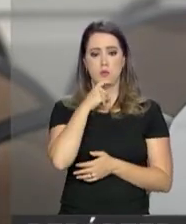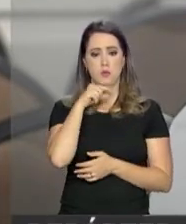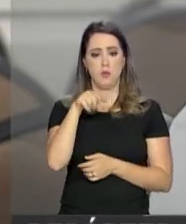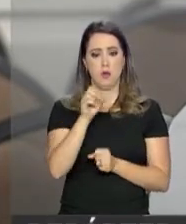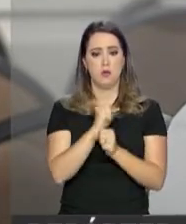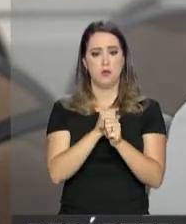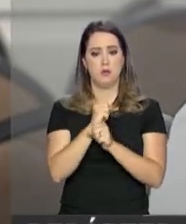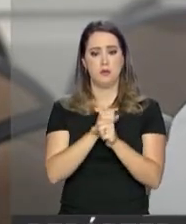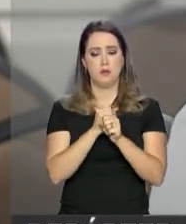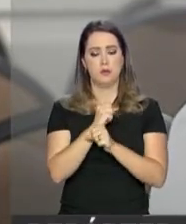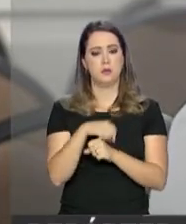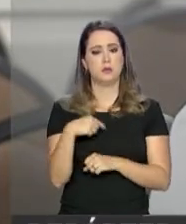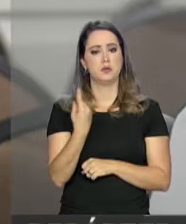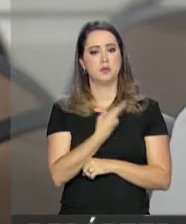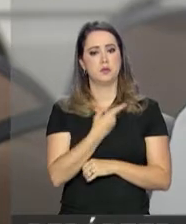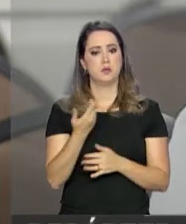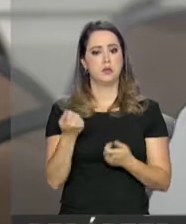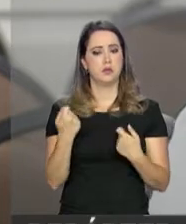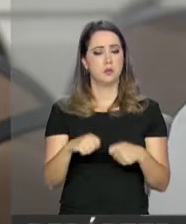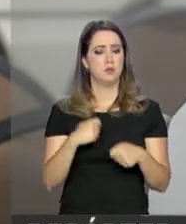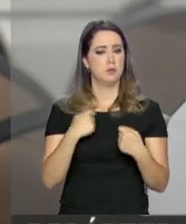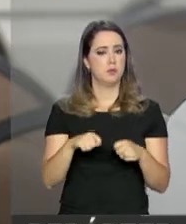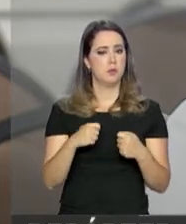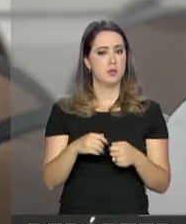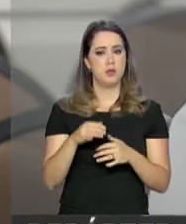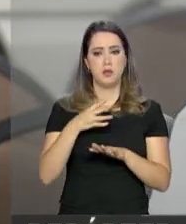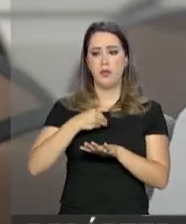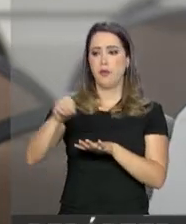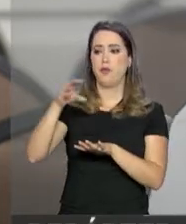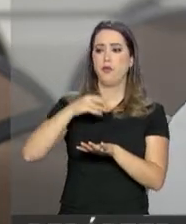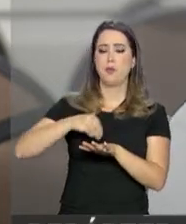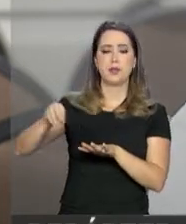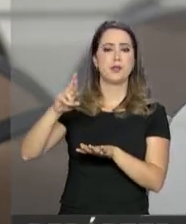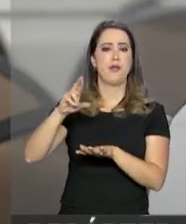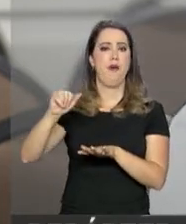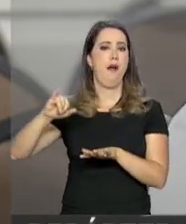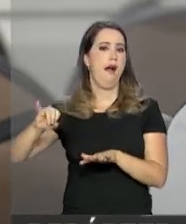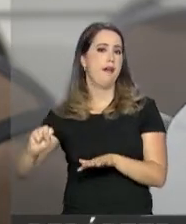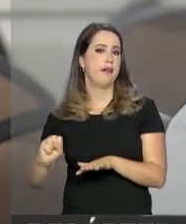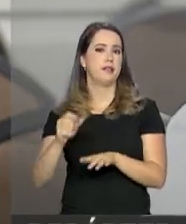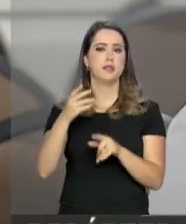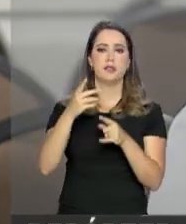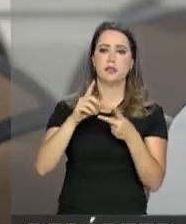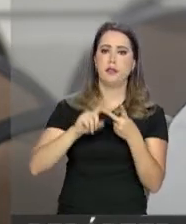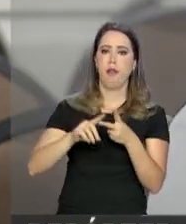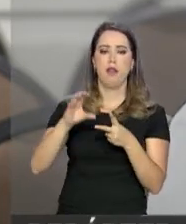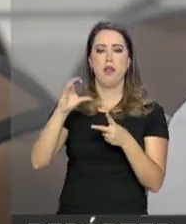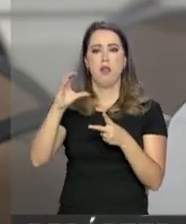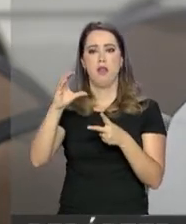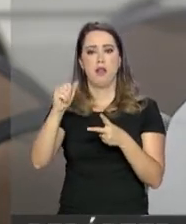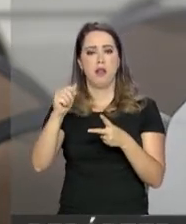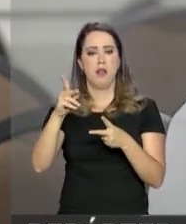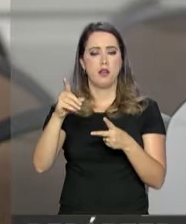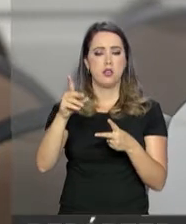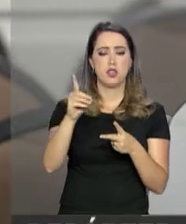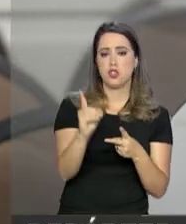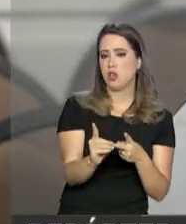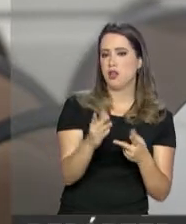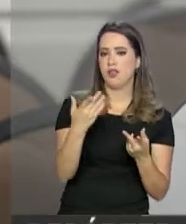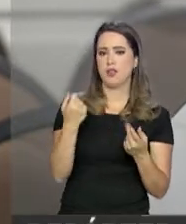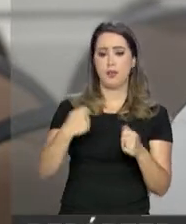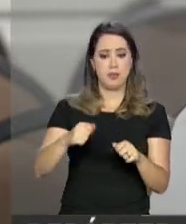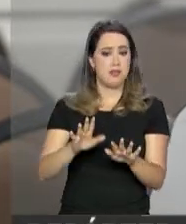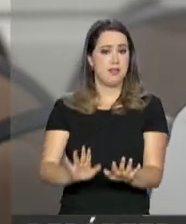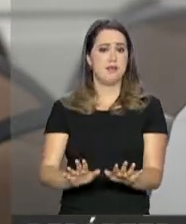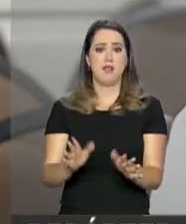ano 2018, nós vamos deixar de ter que informar a RAIS, a CAGED, então isso tudo vai estar dentro do E-Social. Para nós,